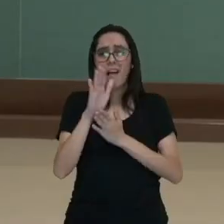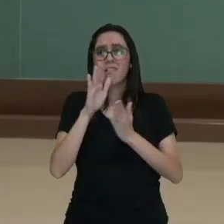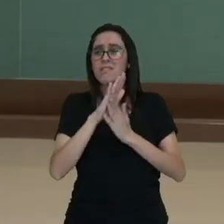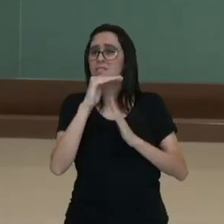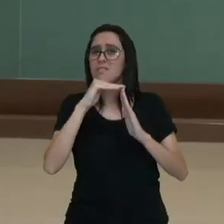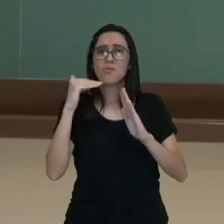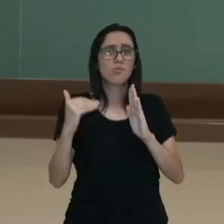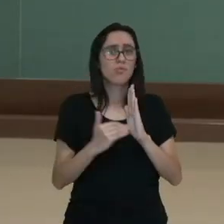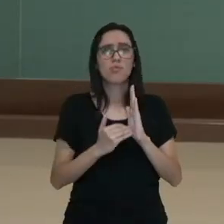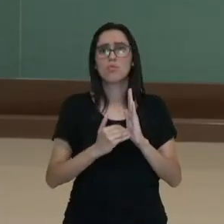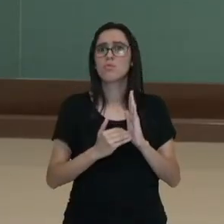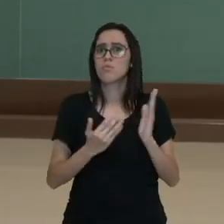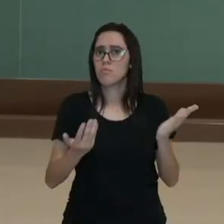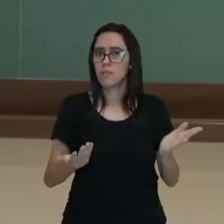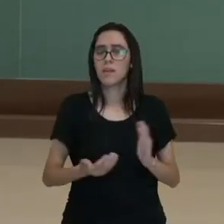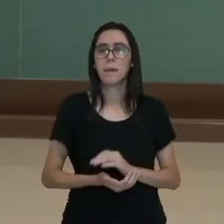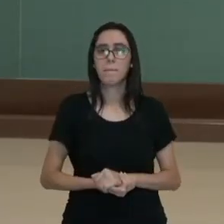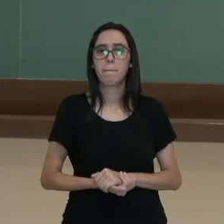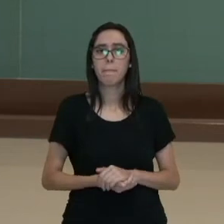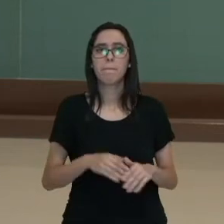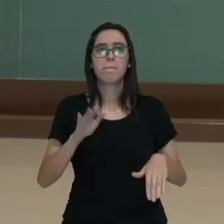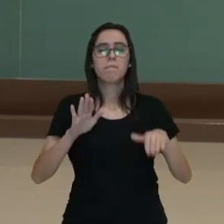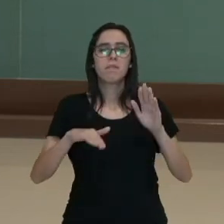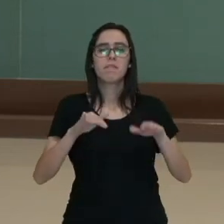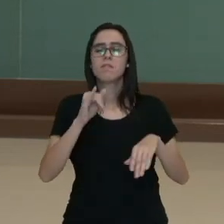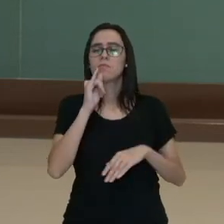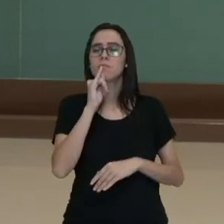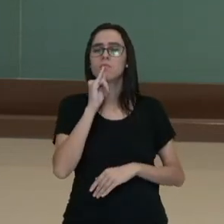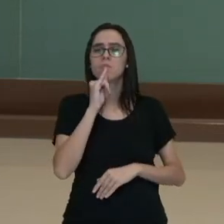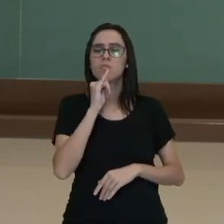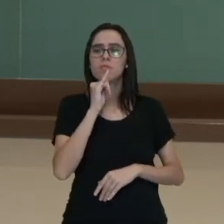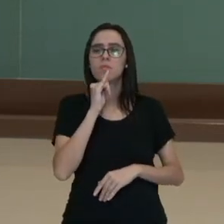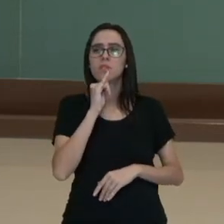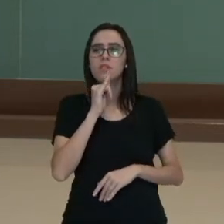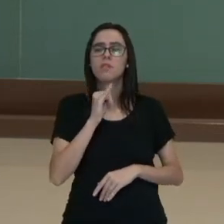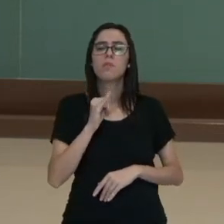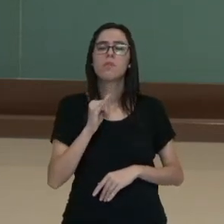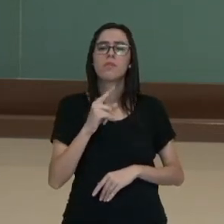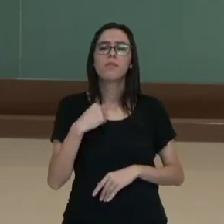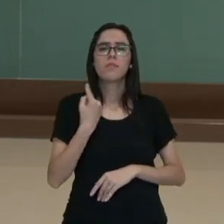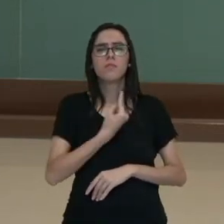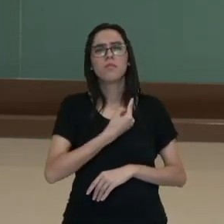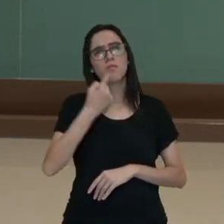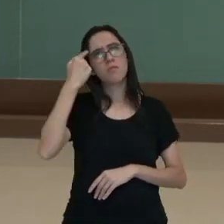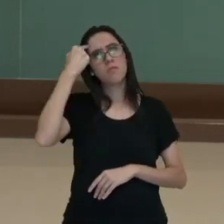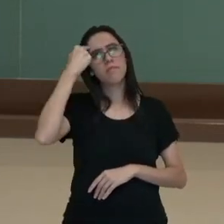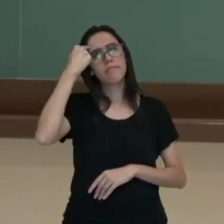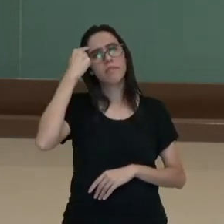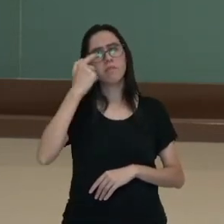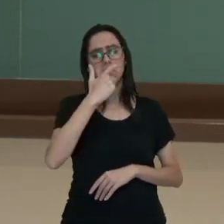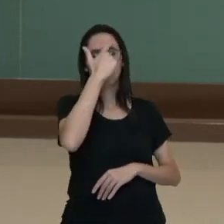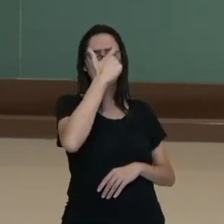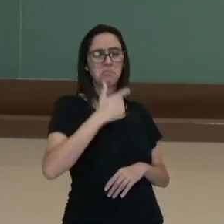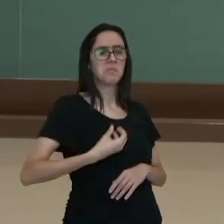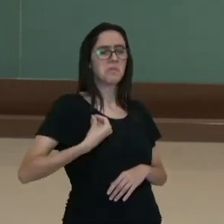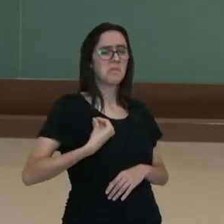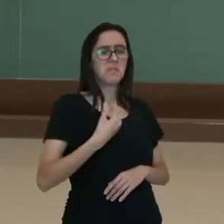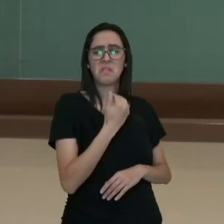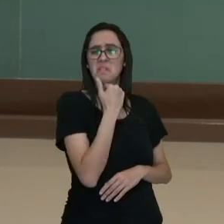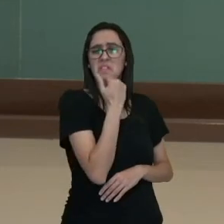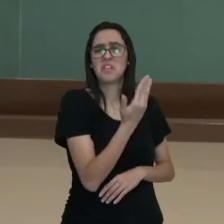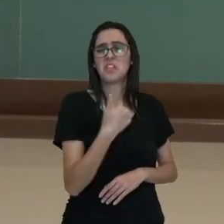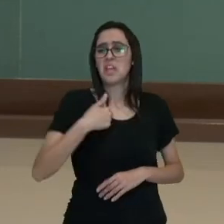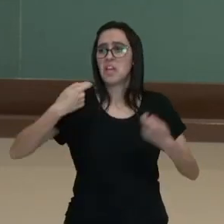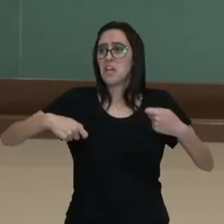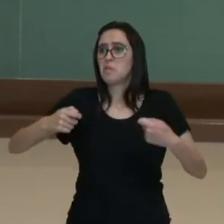preço. Né? Quando a gente chega naquele momento que o importante não é ser, é ter. Né? Então nós temos